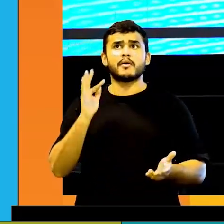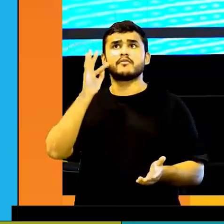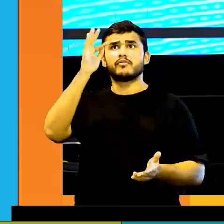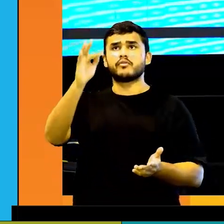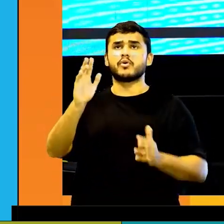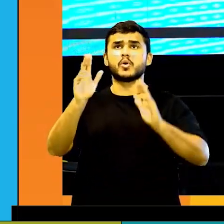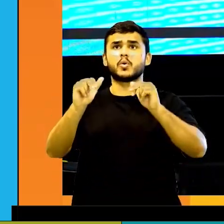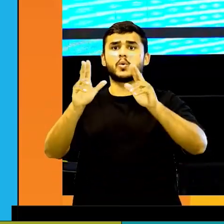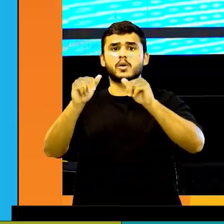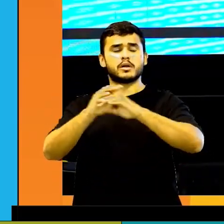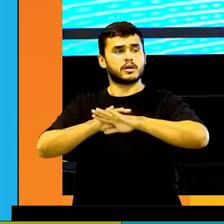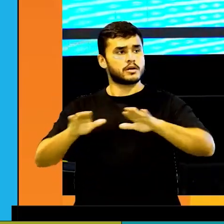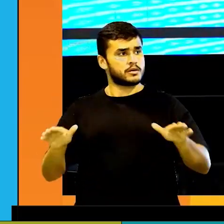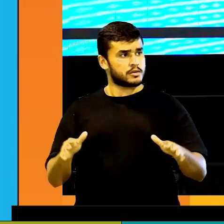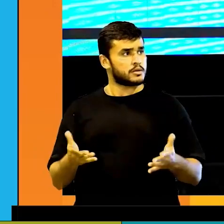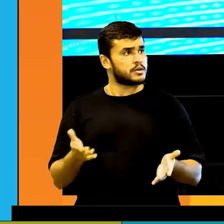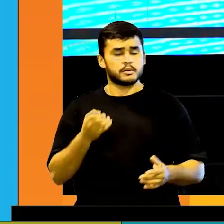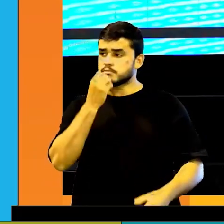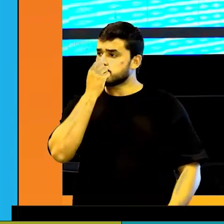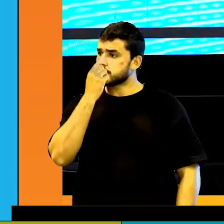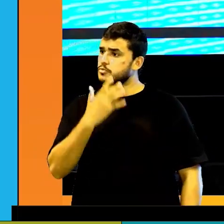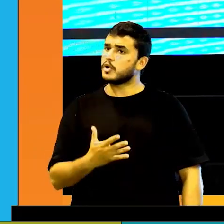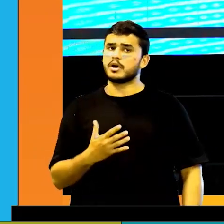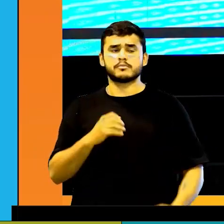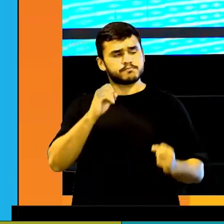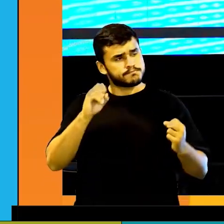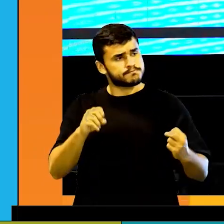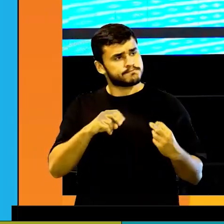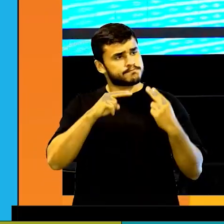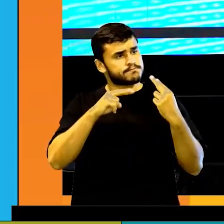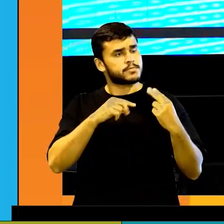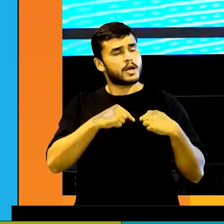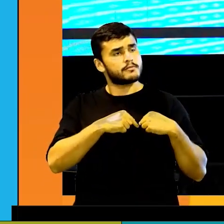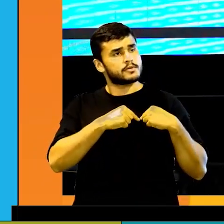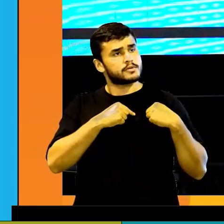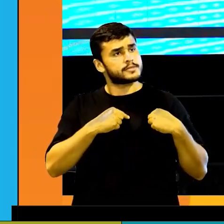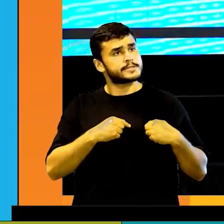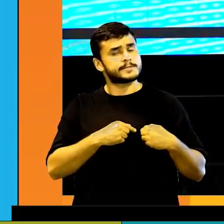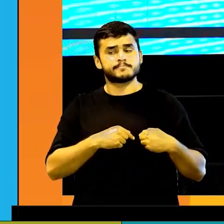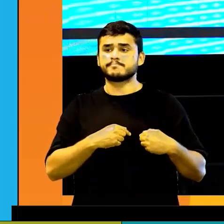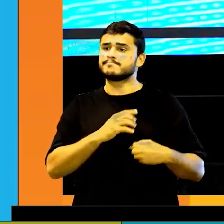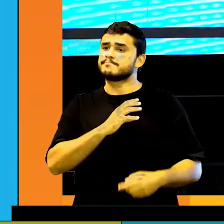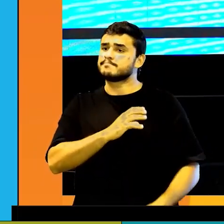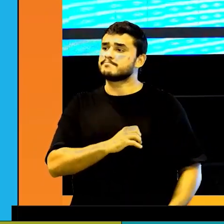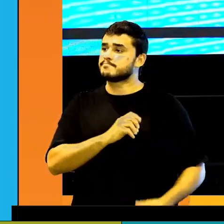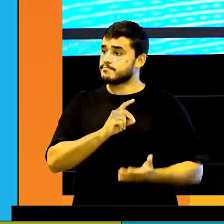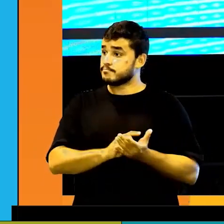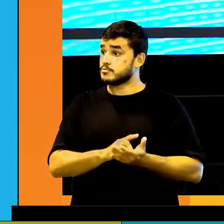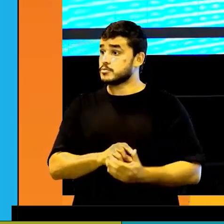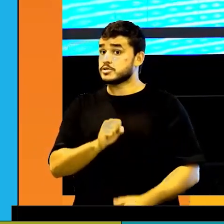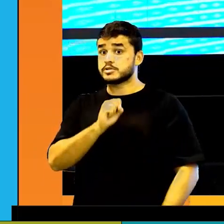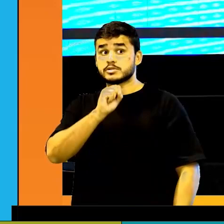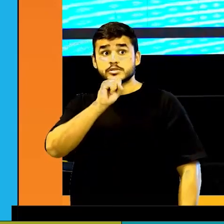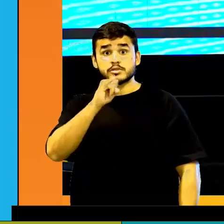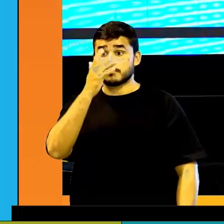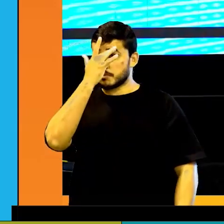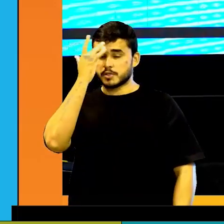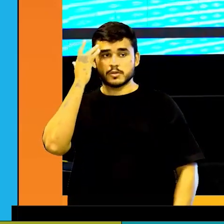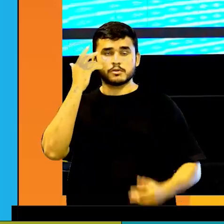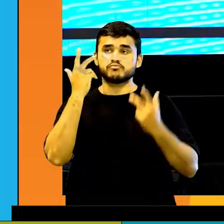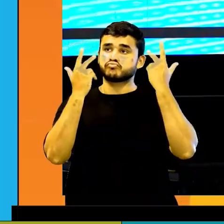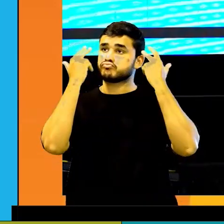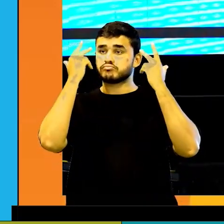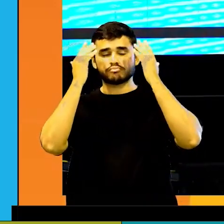que é uma coisa gostosa. É você ter alguém que olha para você, tá? Que quando você corta o cabelo, alguém especialmente